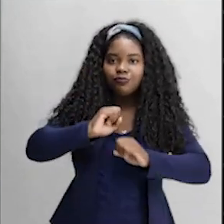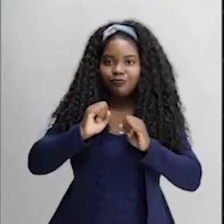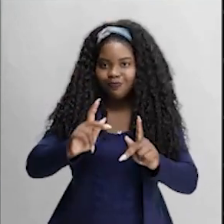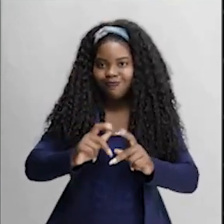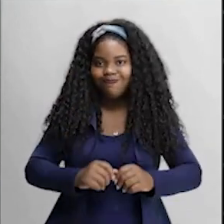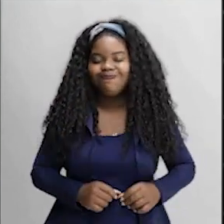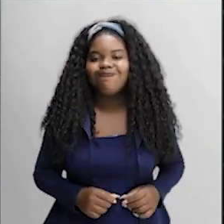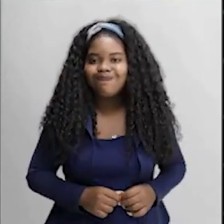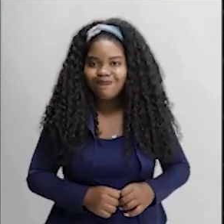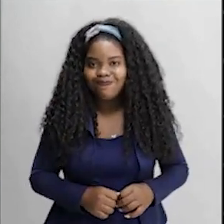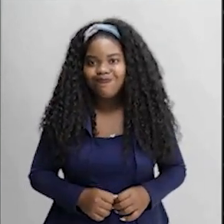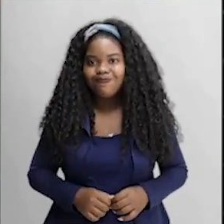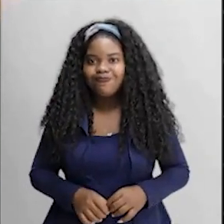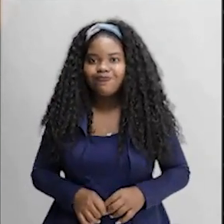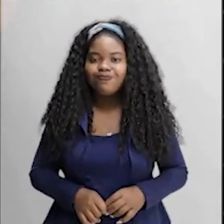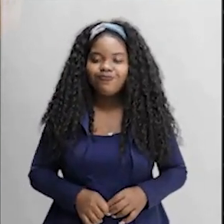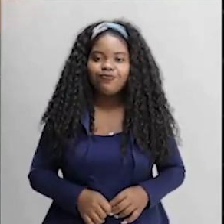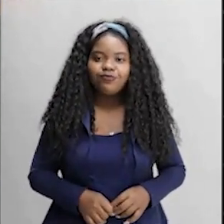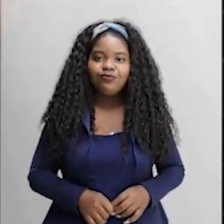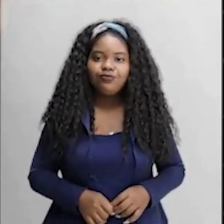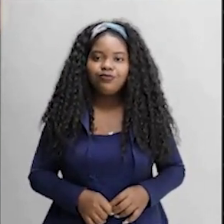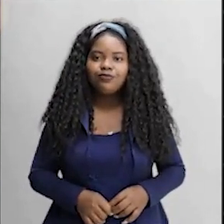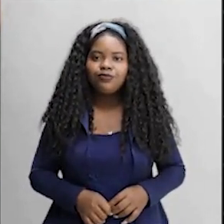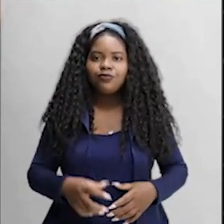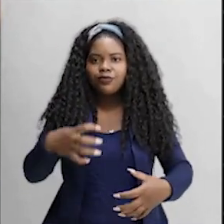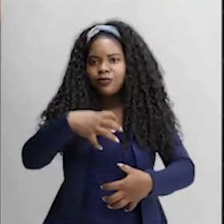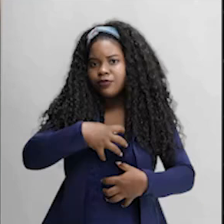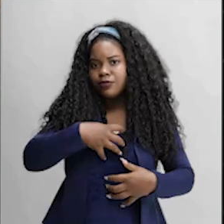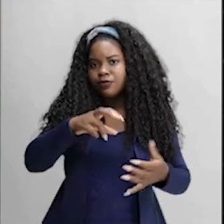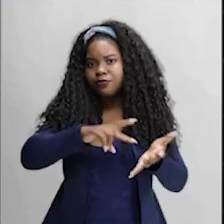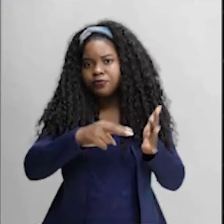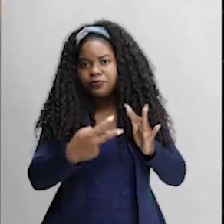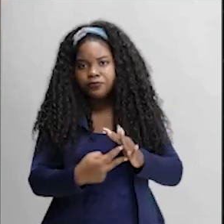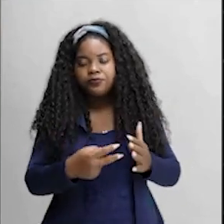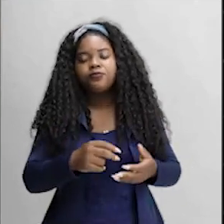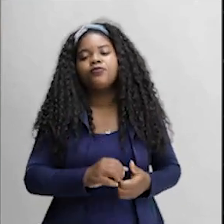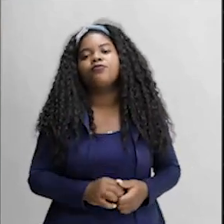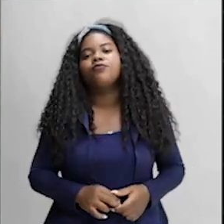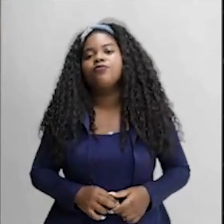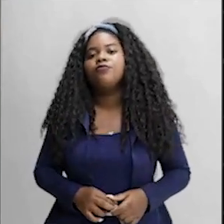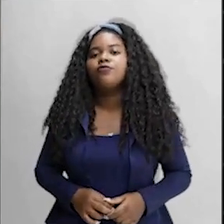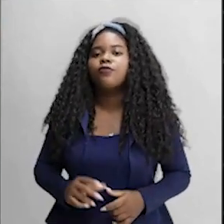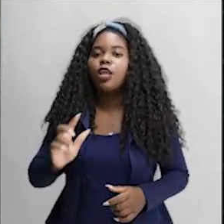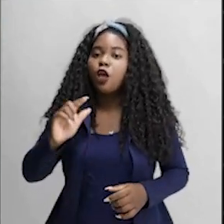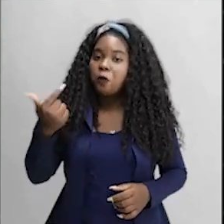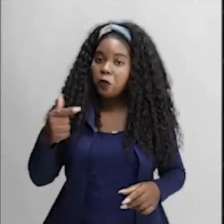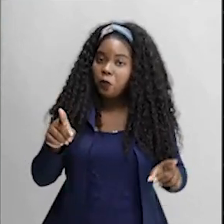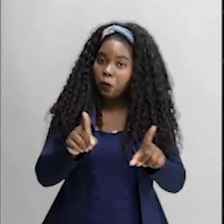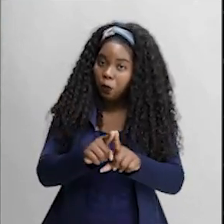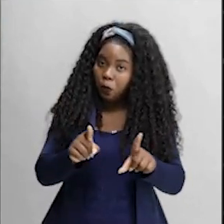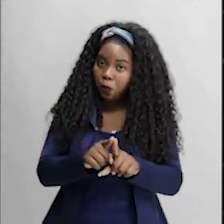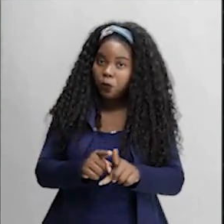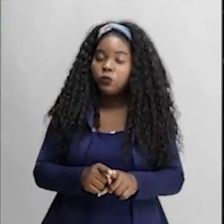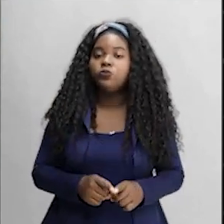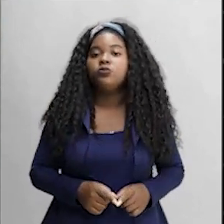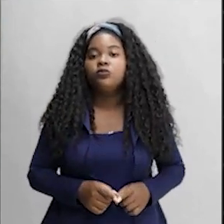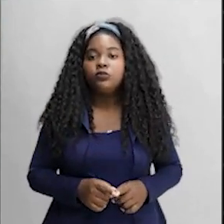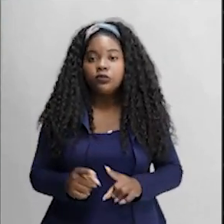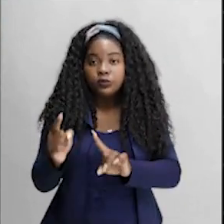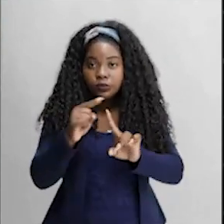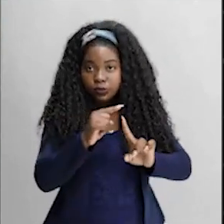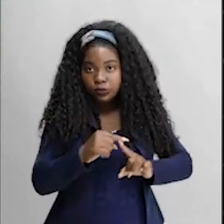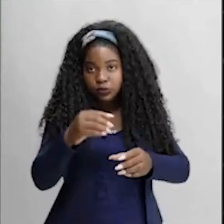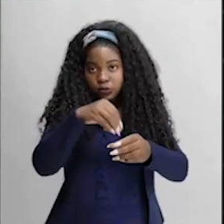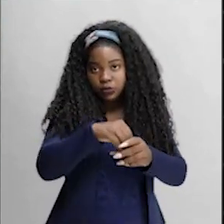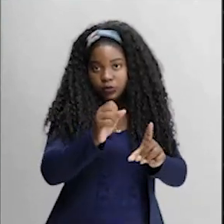Beba na semântica da coisa, no sentido, no significado, correto? Existe uma outra modalidade